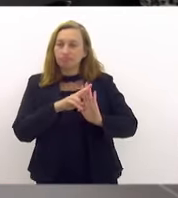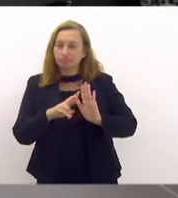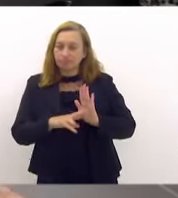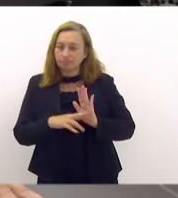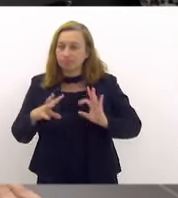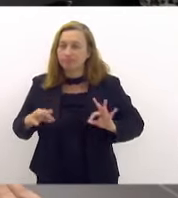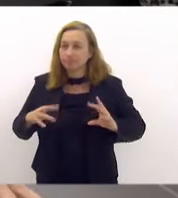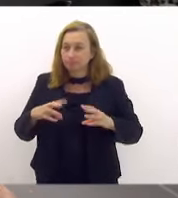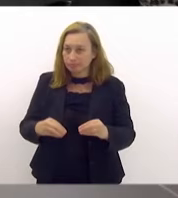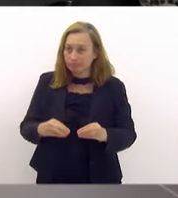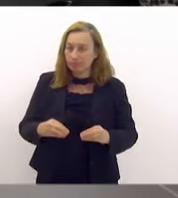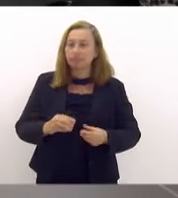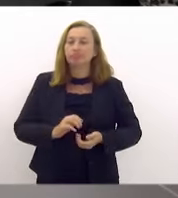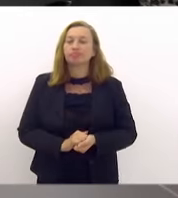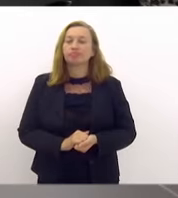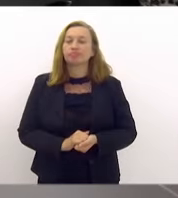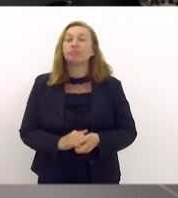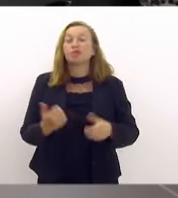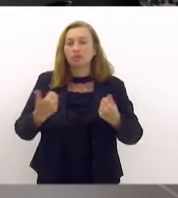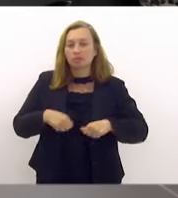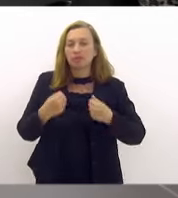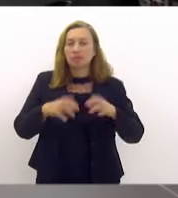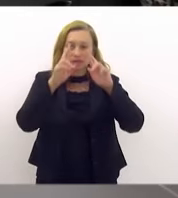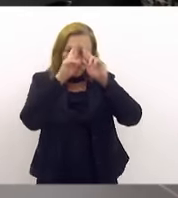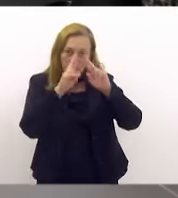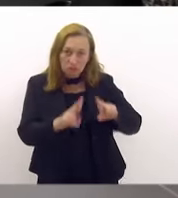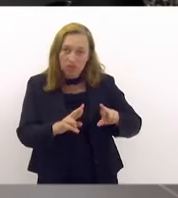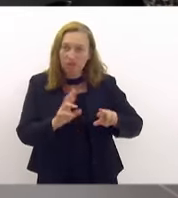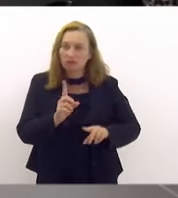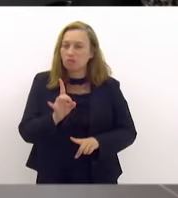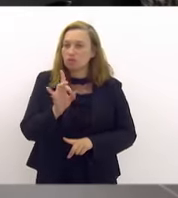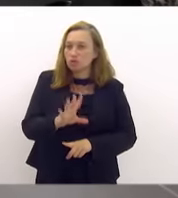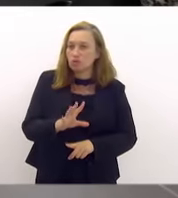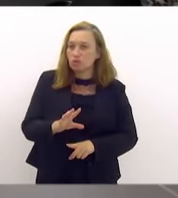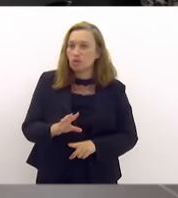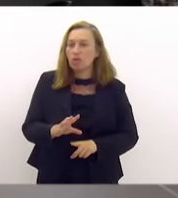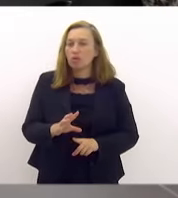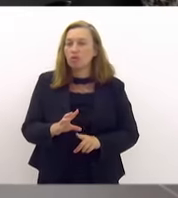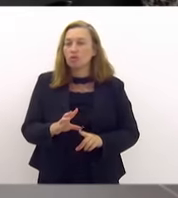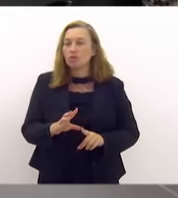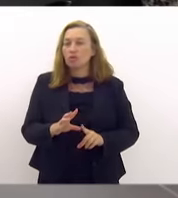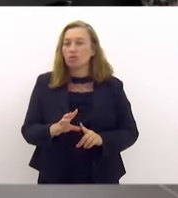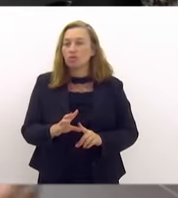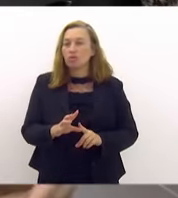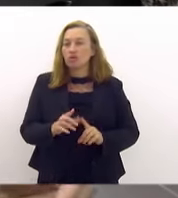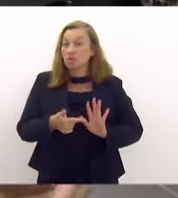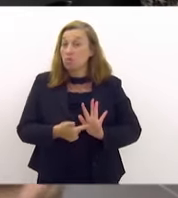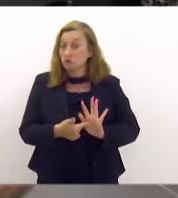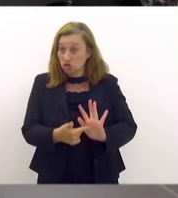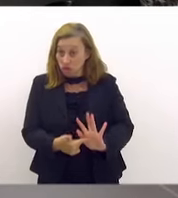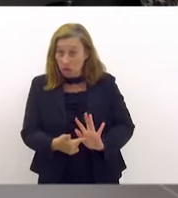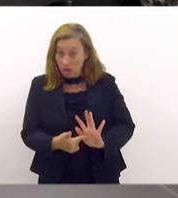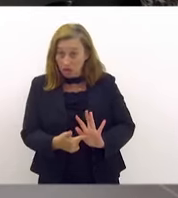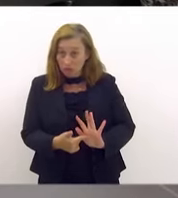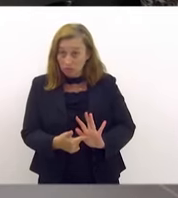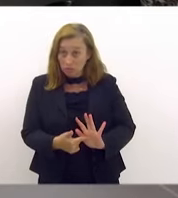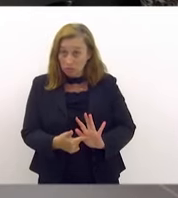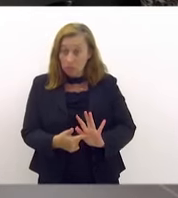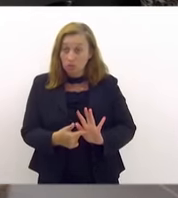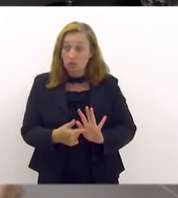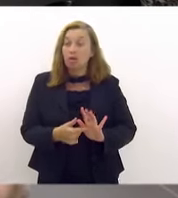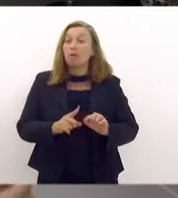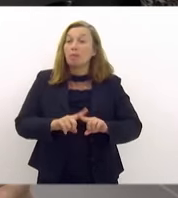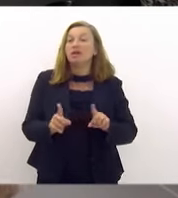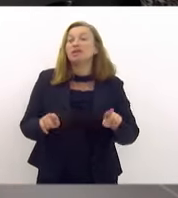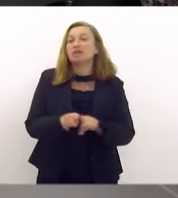né o devido processo legal ele tem que ser respeitado não só quanto ao mérito o que é disposto no ato normativo mas